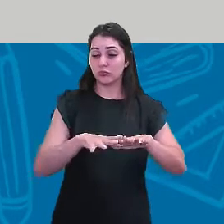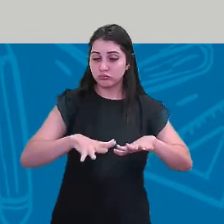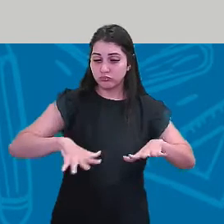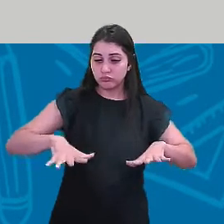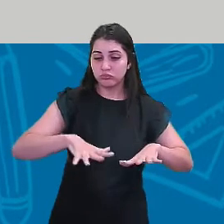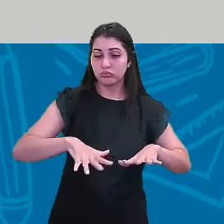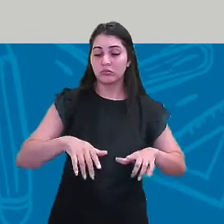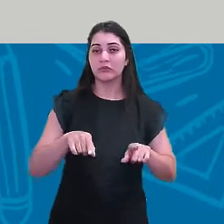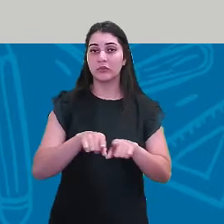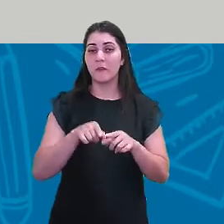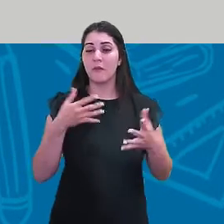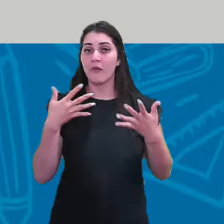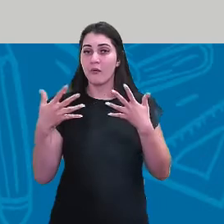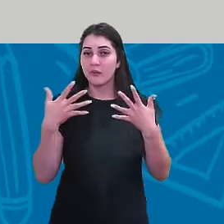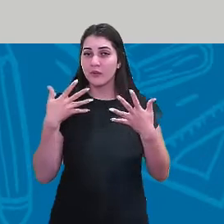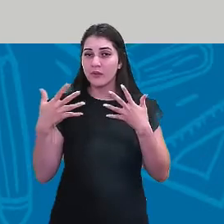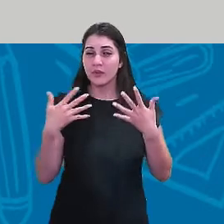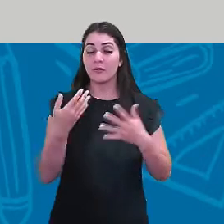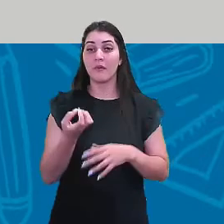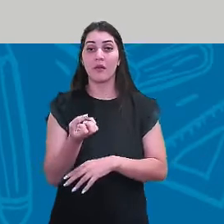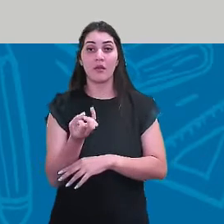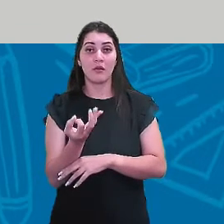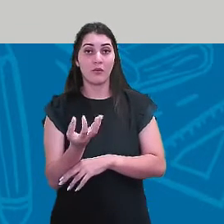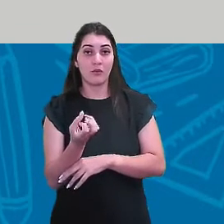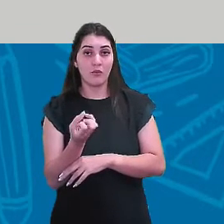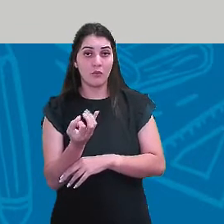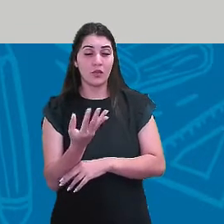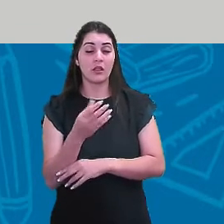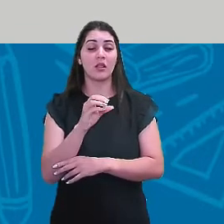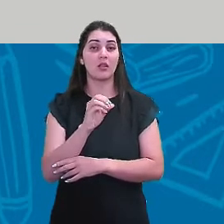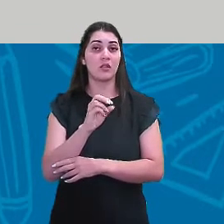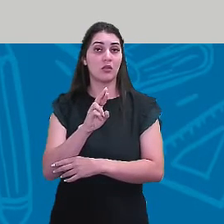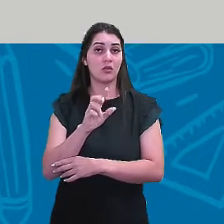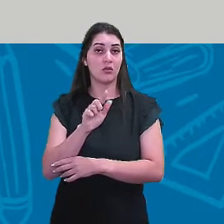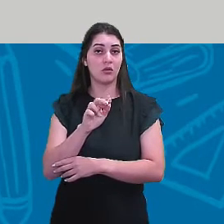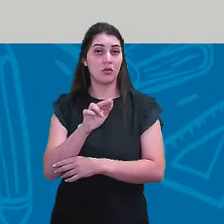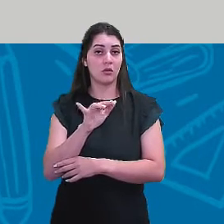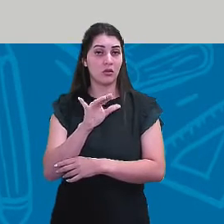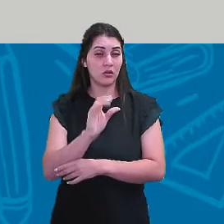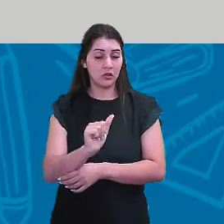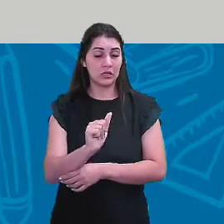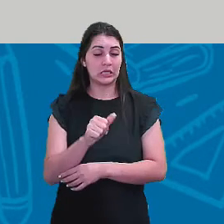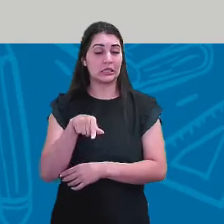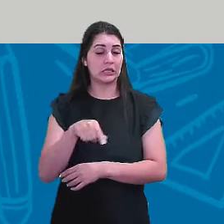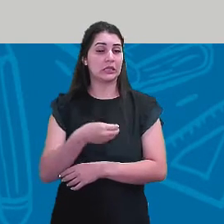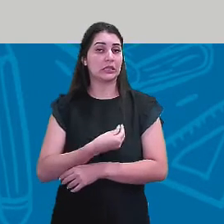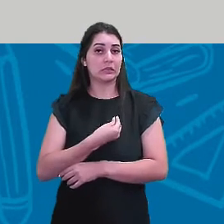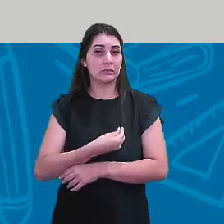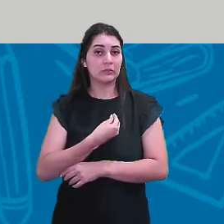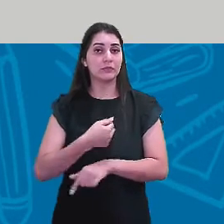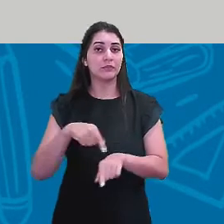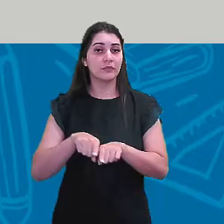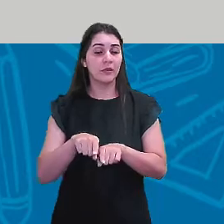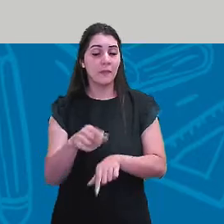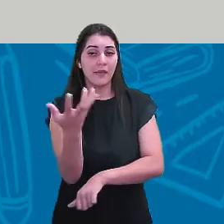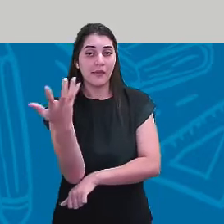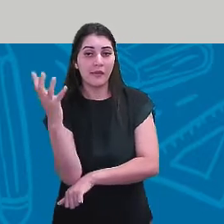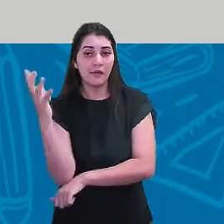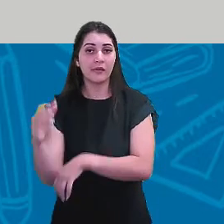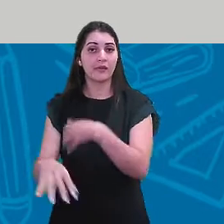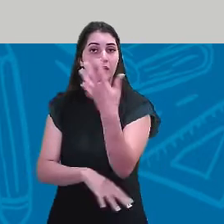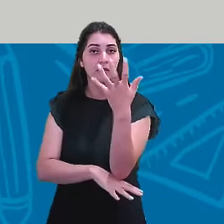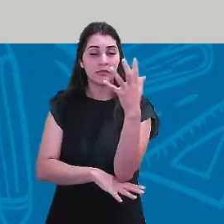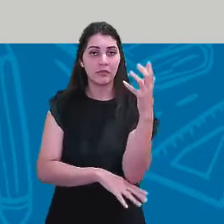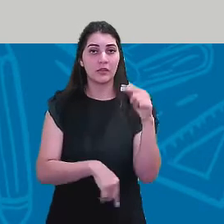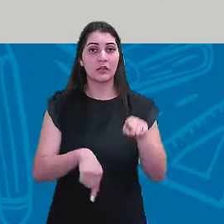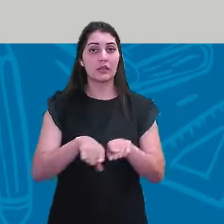o clima, a quantidade de matéria orgânica que está ali presente, a vegetação que o recobre